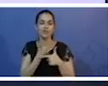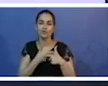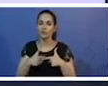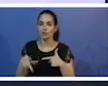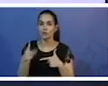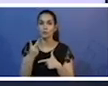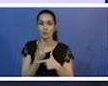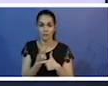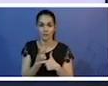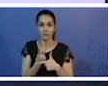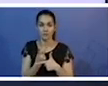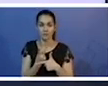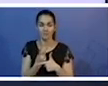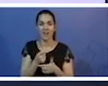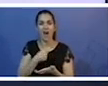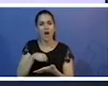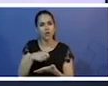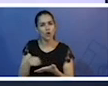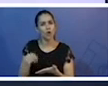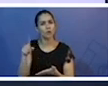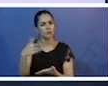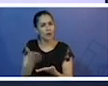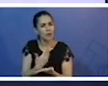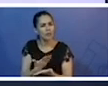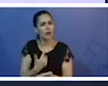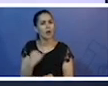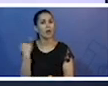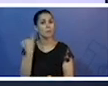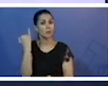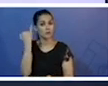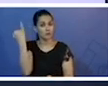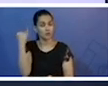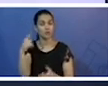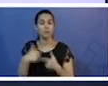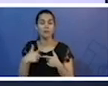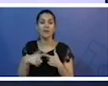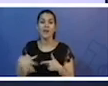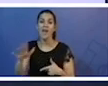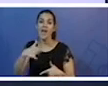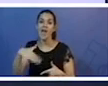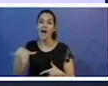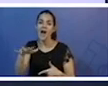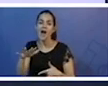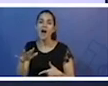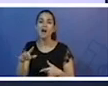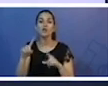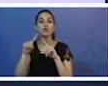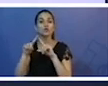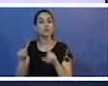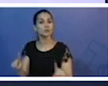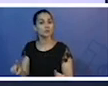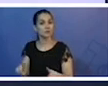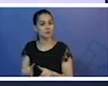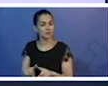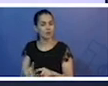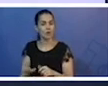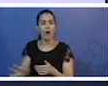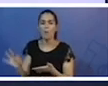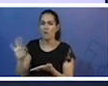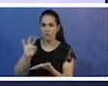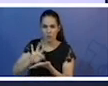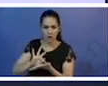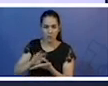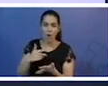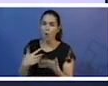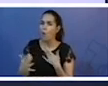2. Anotem isso no caderno. É a área de um triângulo. Serve para qualquer triângulo que